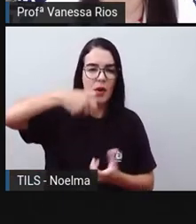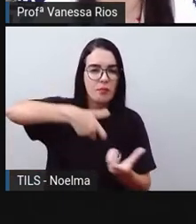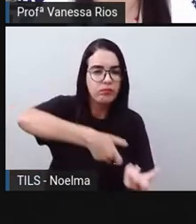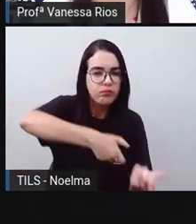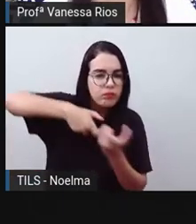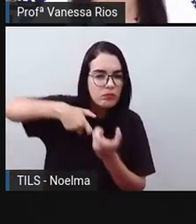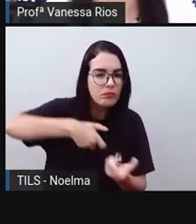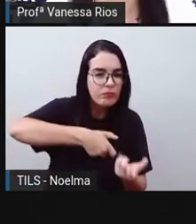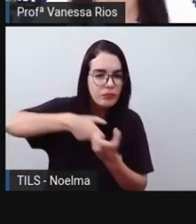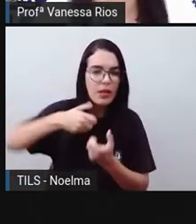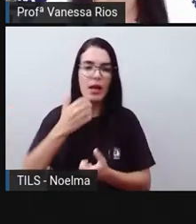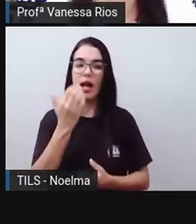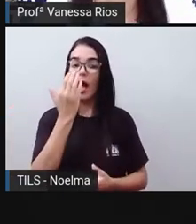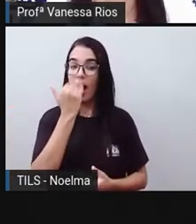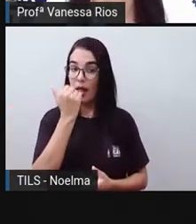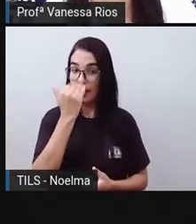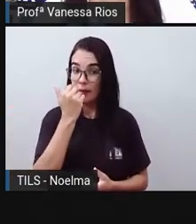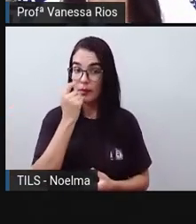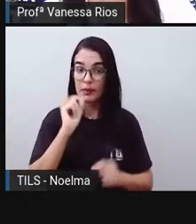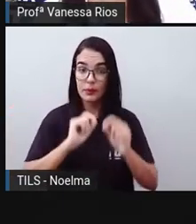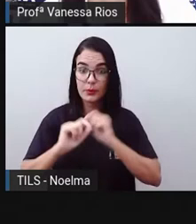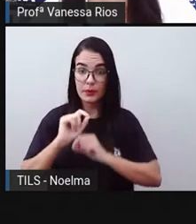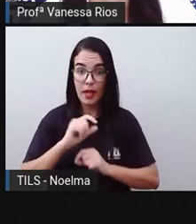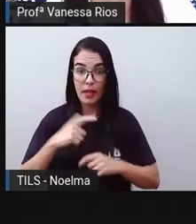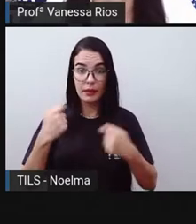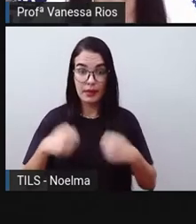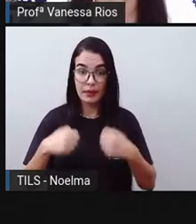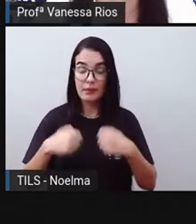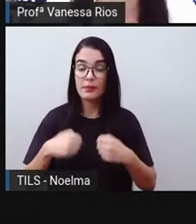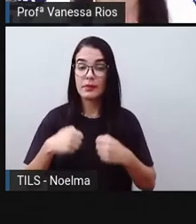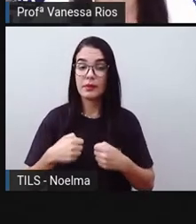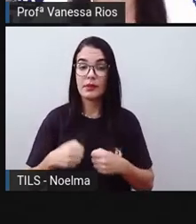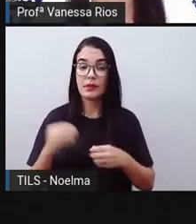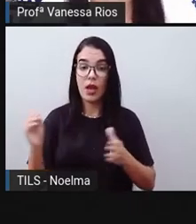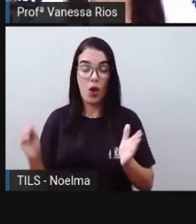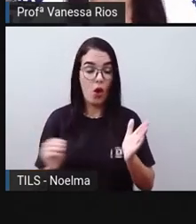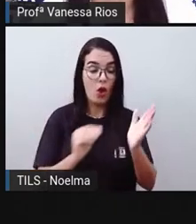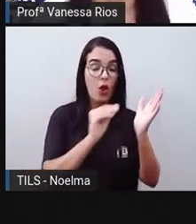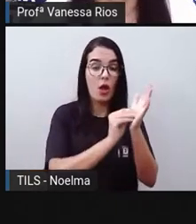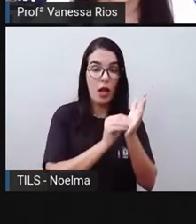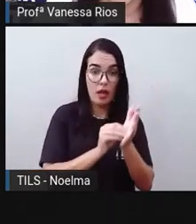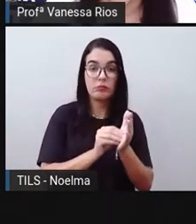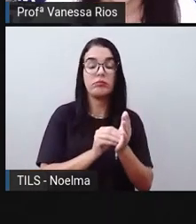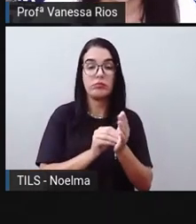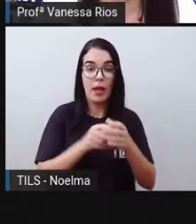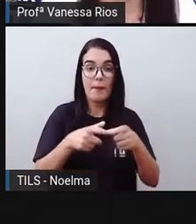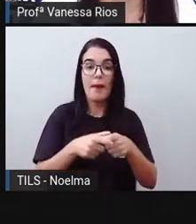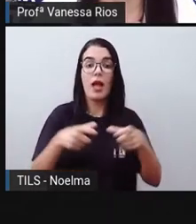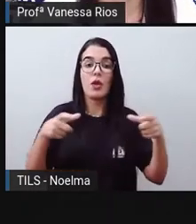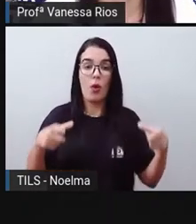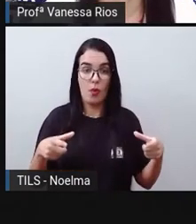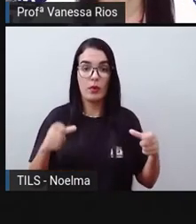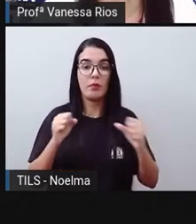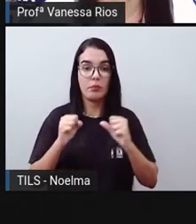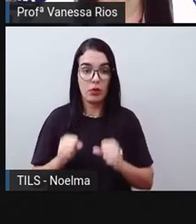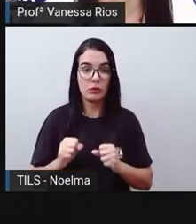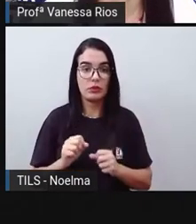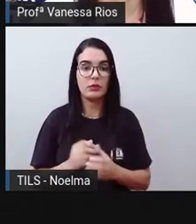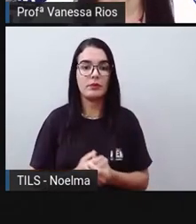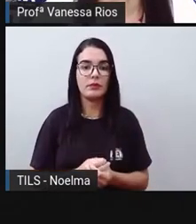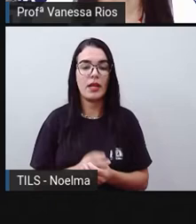que são os alimentos que nós devemos incluir em nosso cardápio, uma quantidade maior. Aí vem o